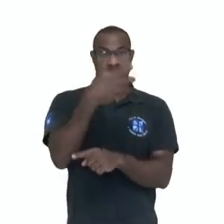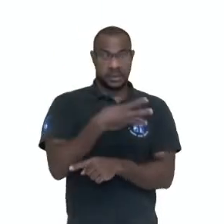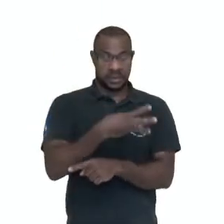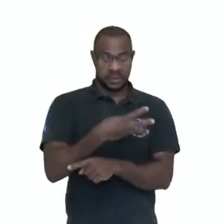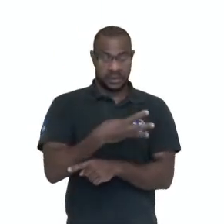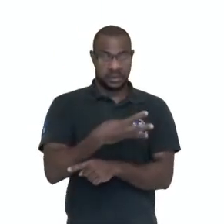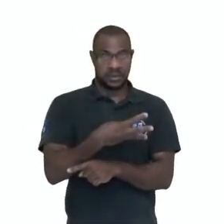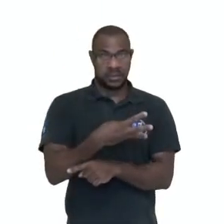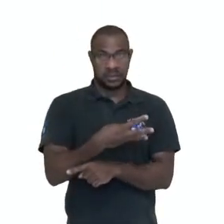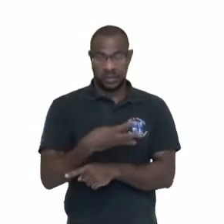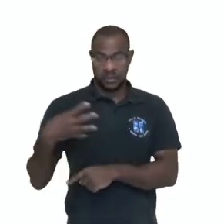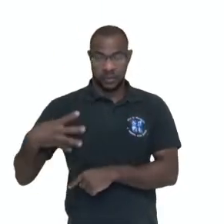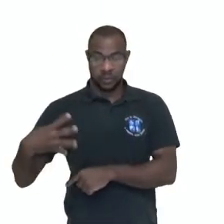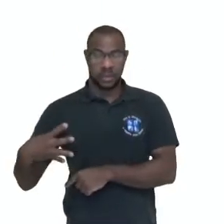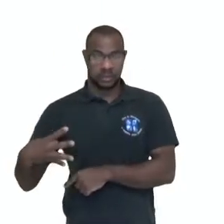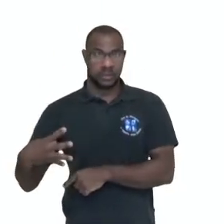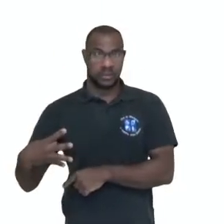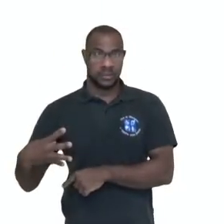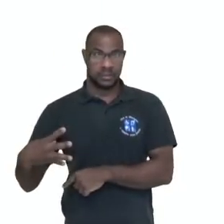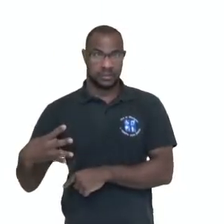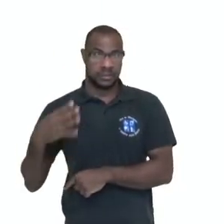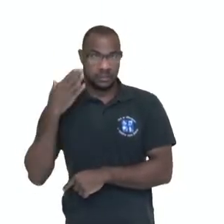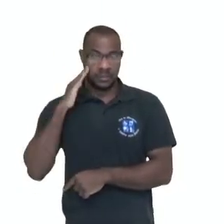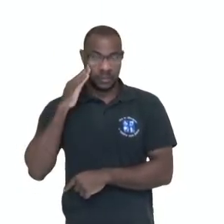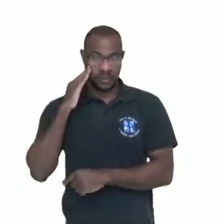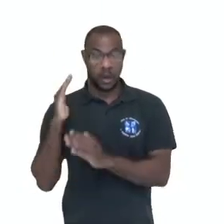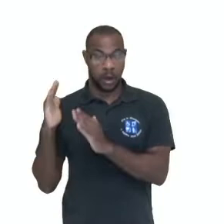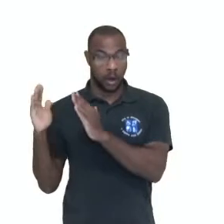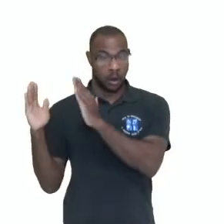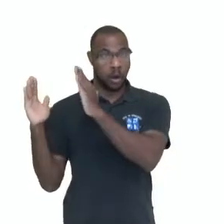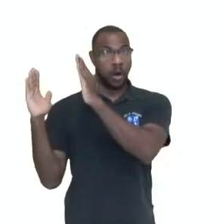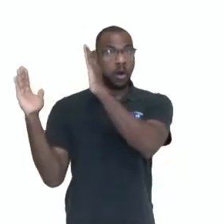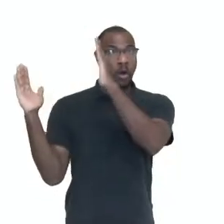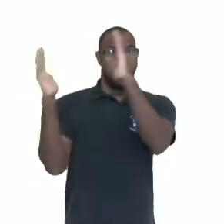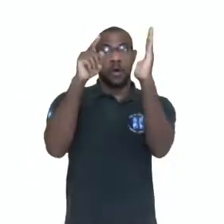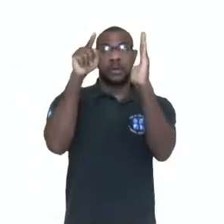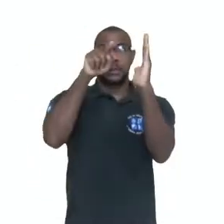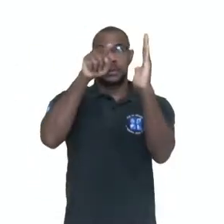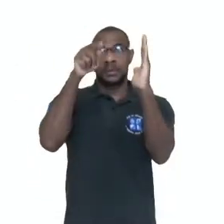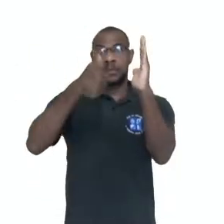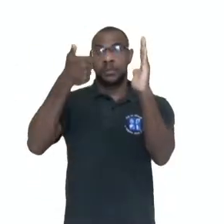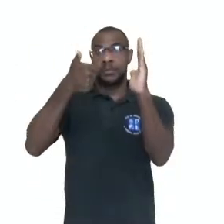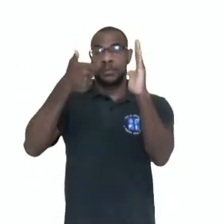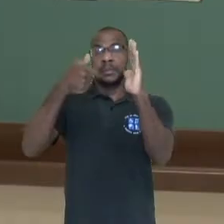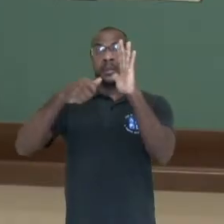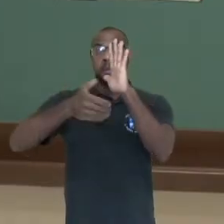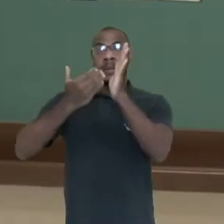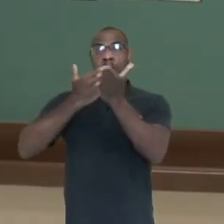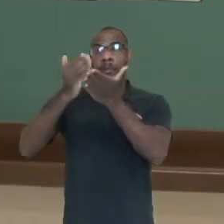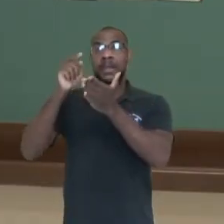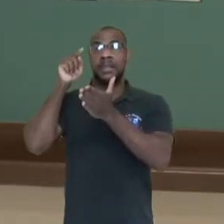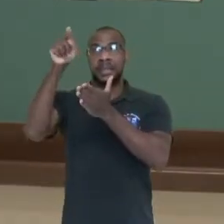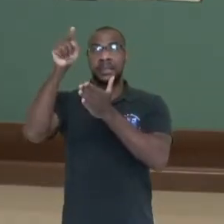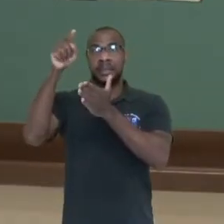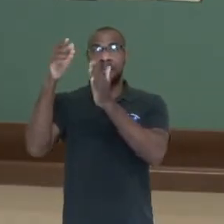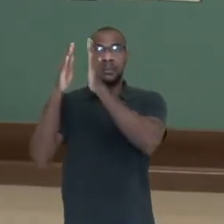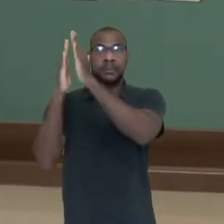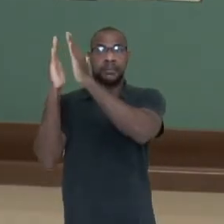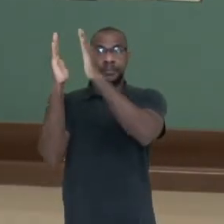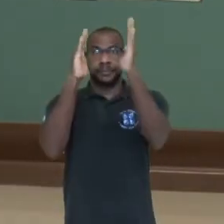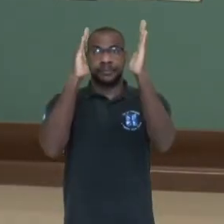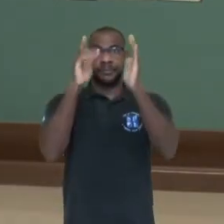terceiro quadrante, quarto quadrante, tá bom? Então, você também pode dizer, o ponto tem a localização no primeiro